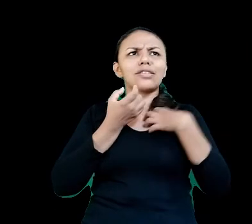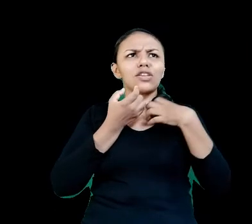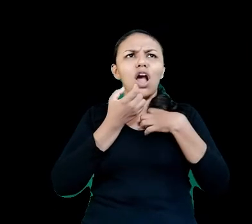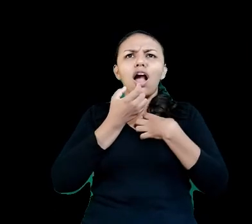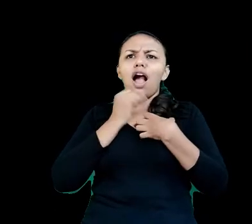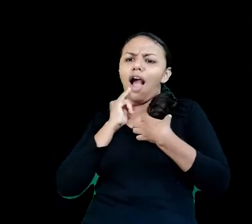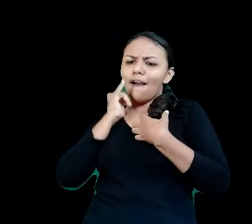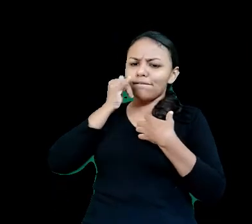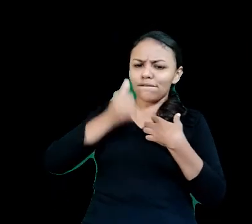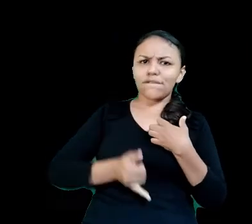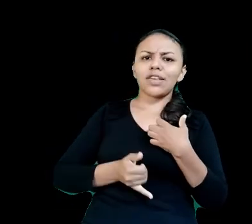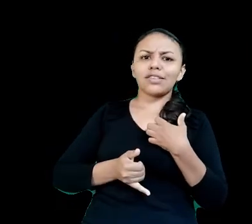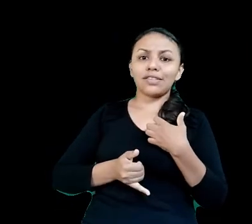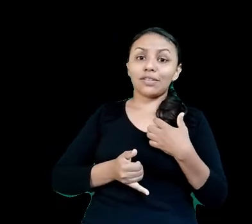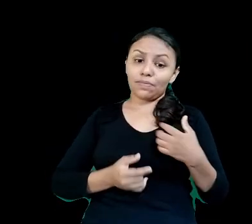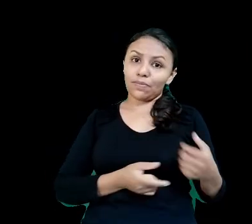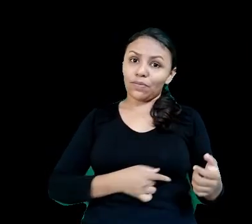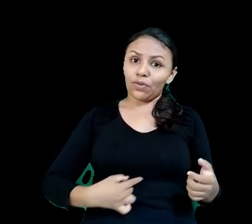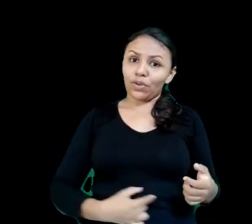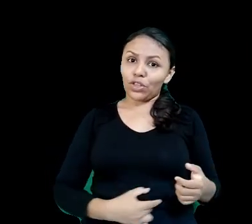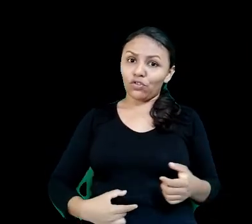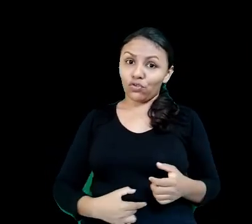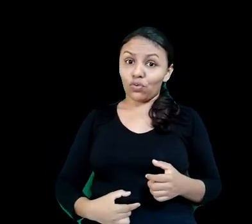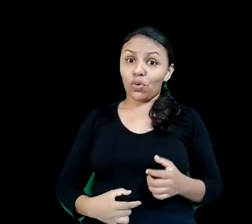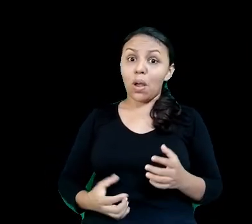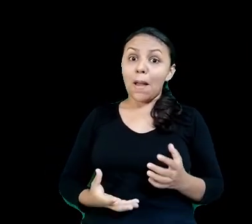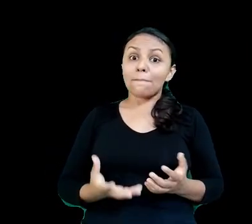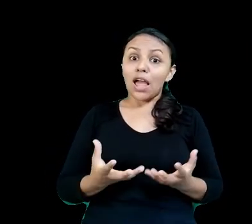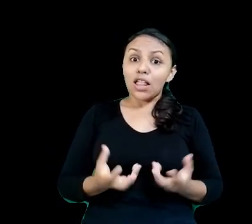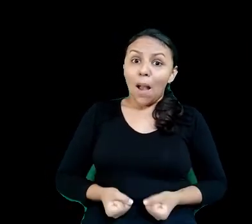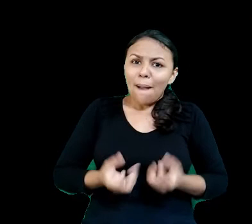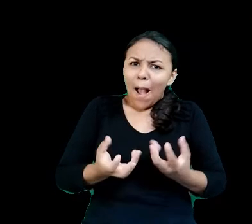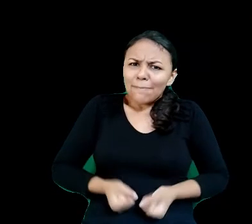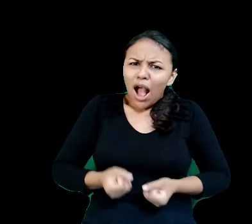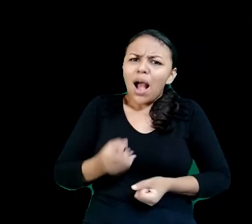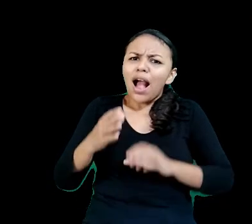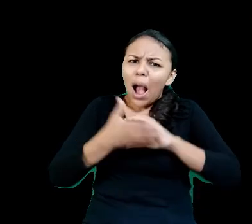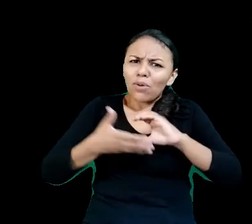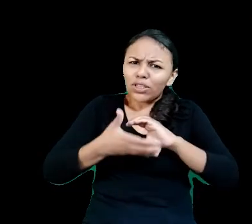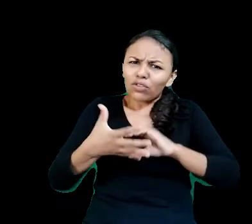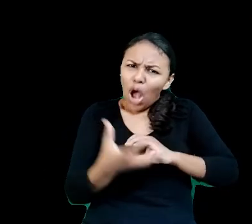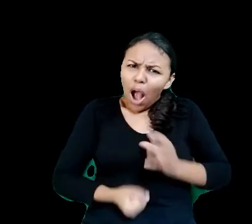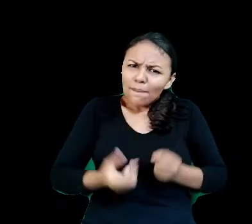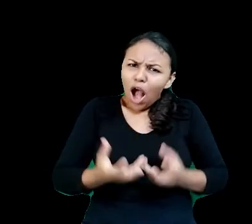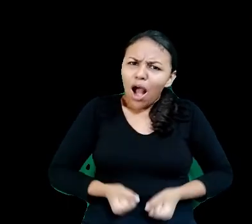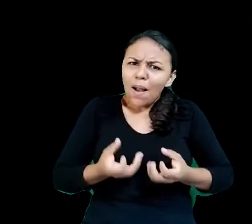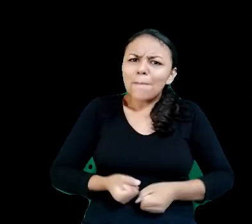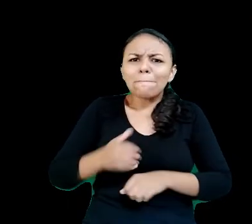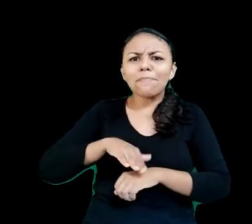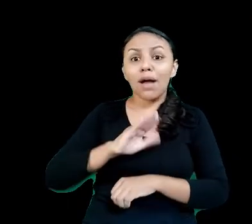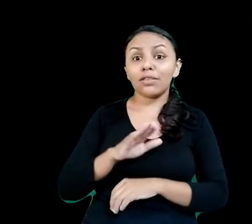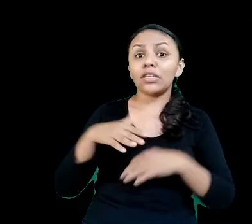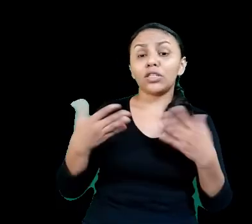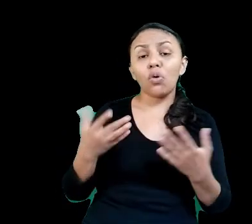expressão de receptores lá no intestino, aumentando assim a absorção de carboidratos. Ou seja, você deixa